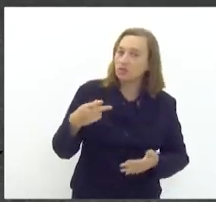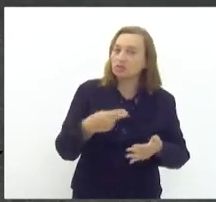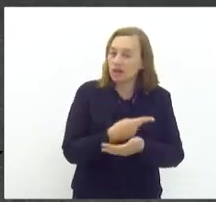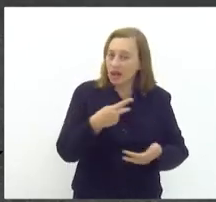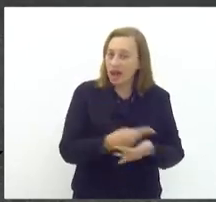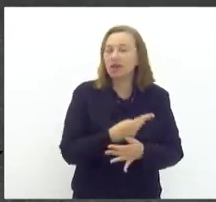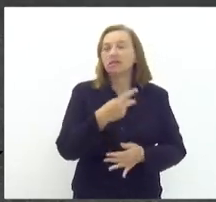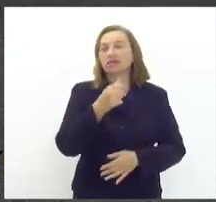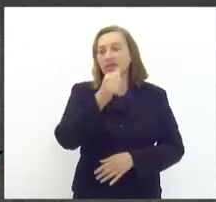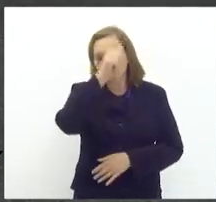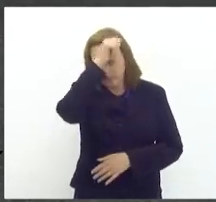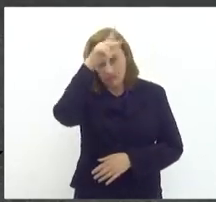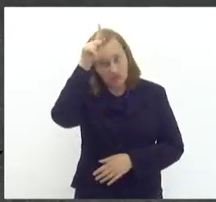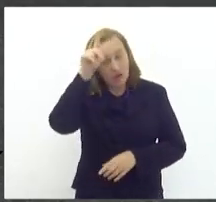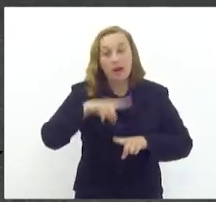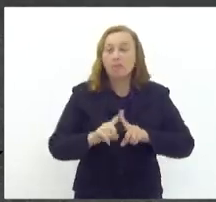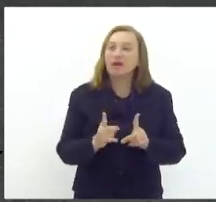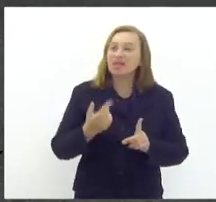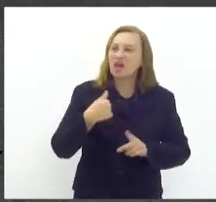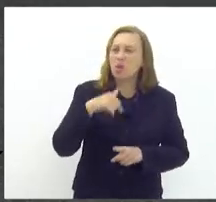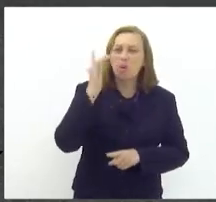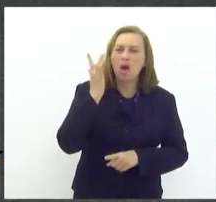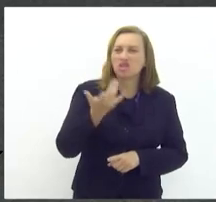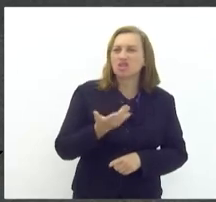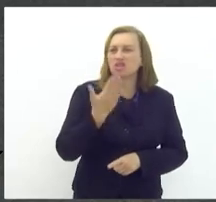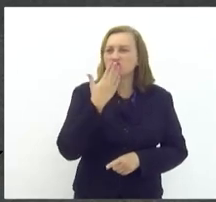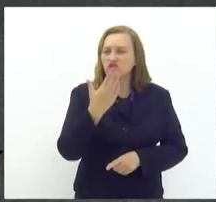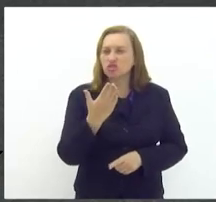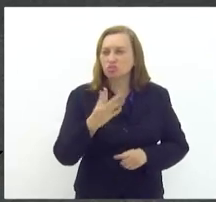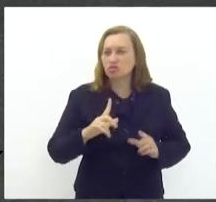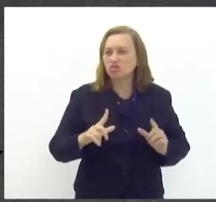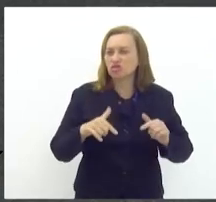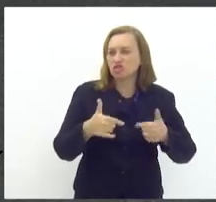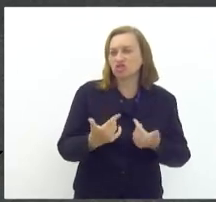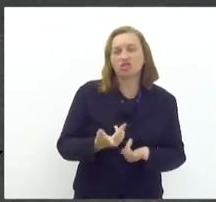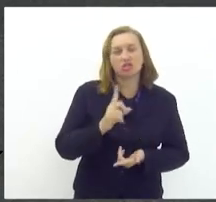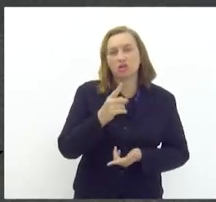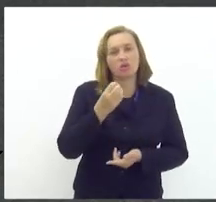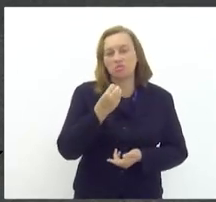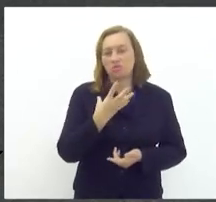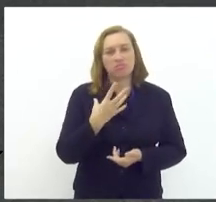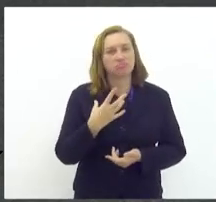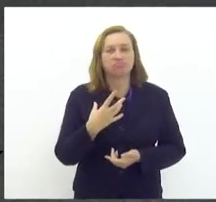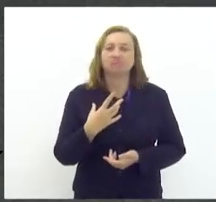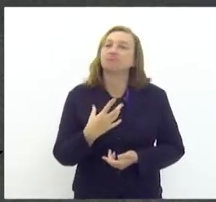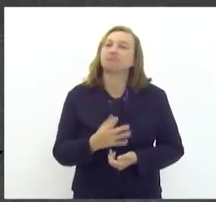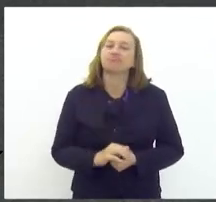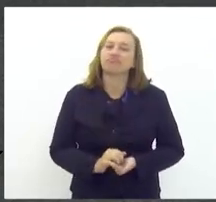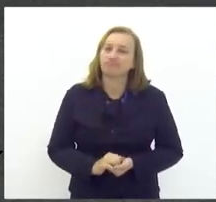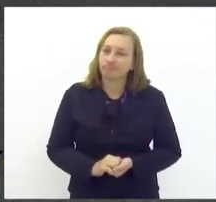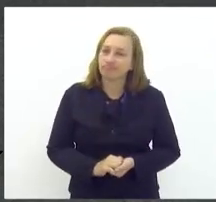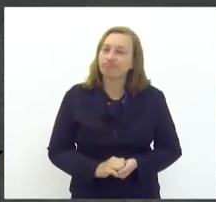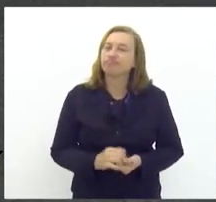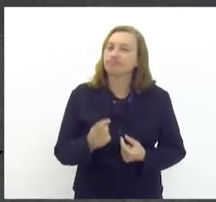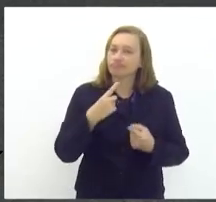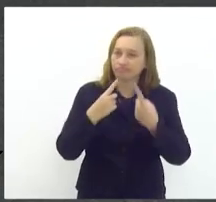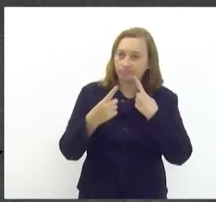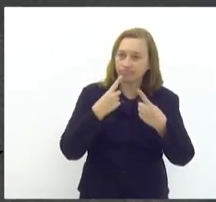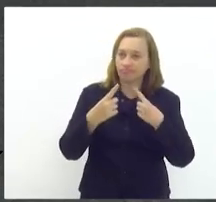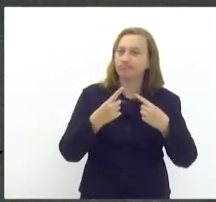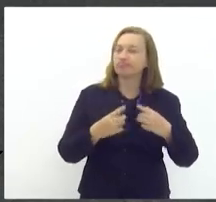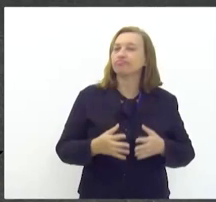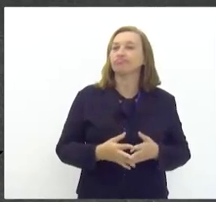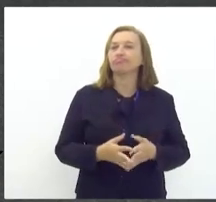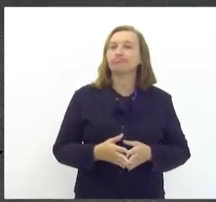na prefeitura mas eu acho que esse tipo de insinuação não coloca política não é e o bom debate no